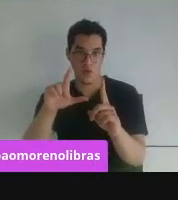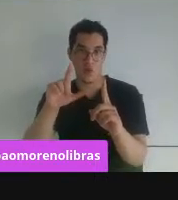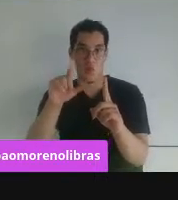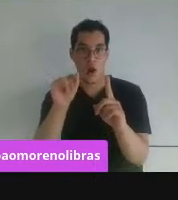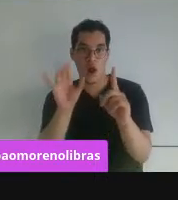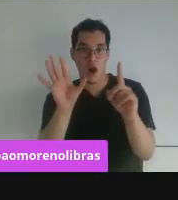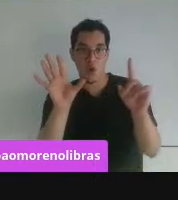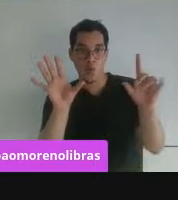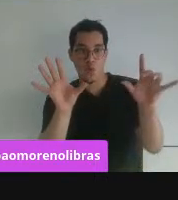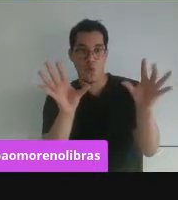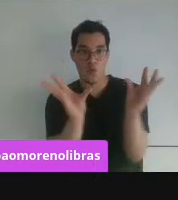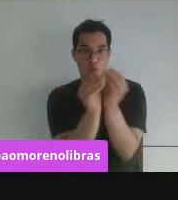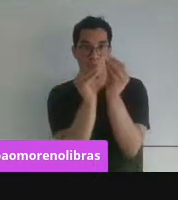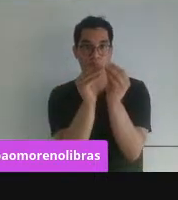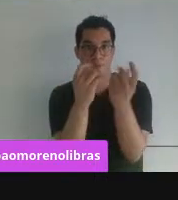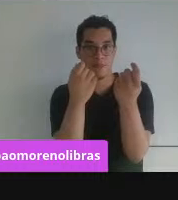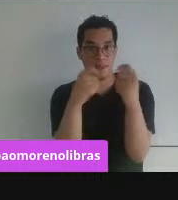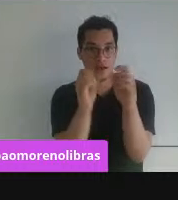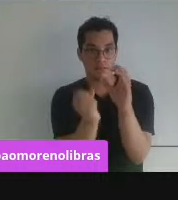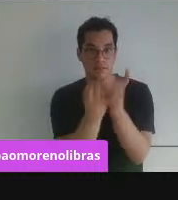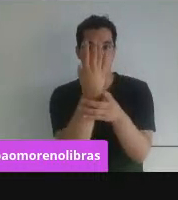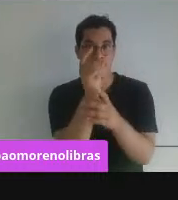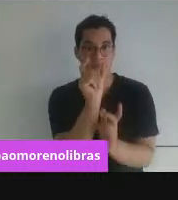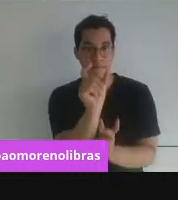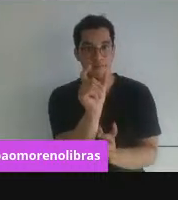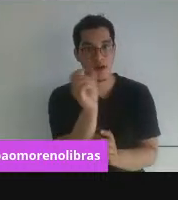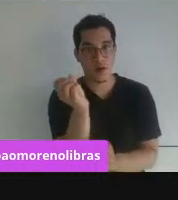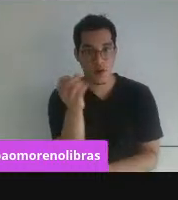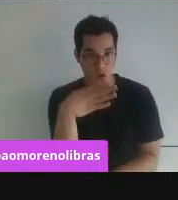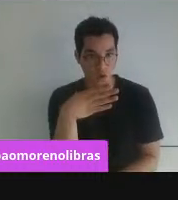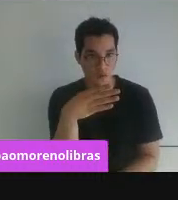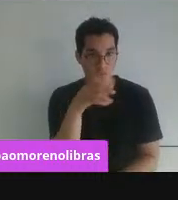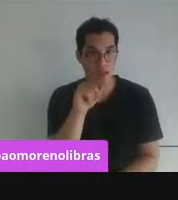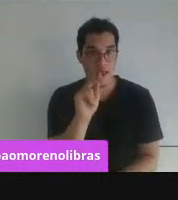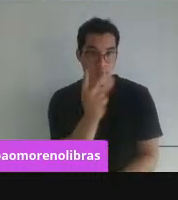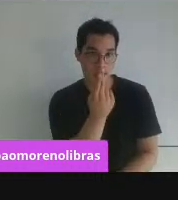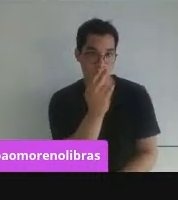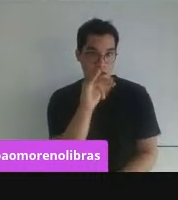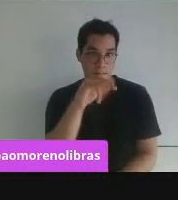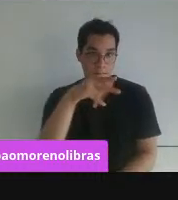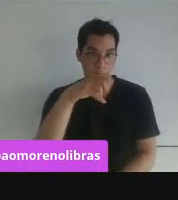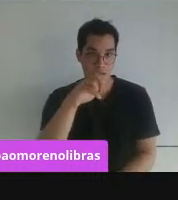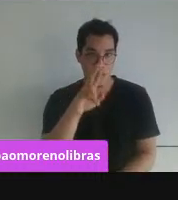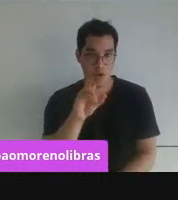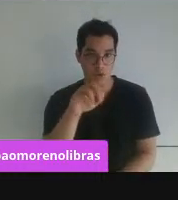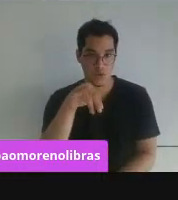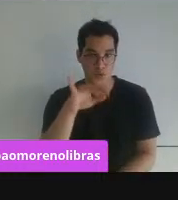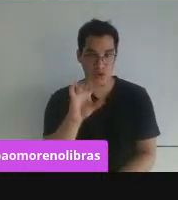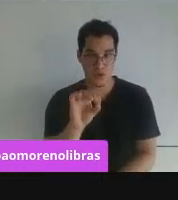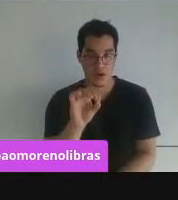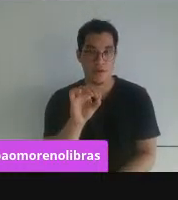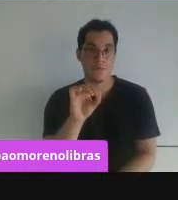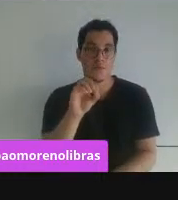ainda que usa o termo dedipix como hiperônimo genérico. Coloco essa observação por entender que